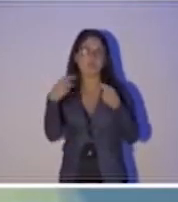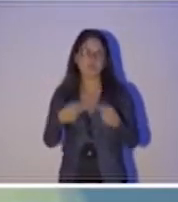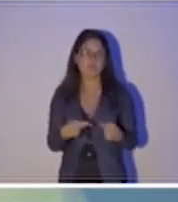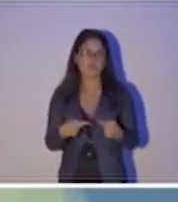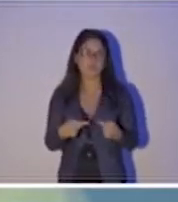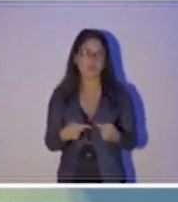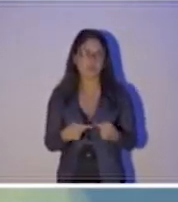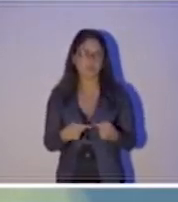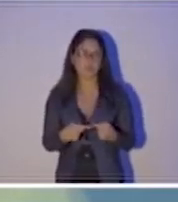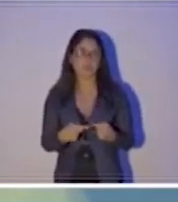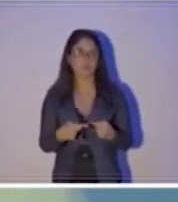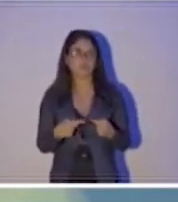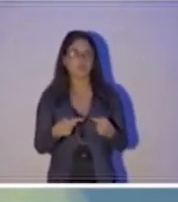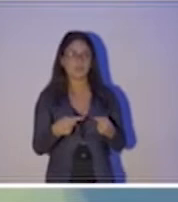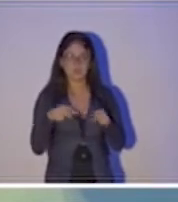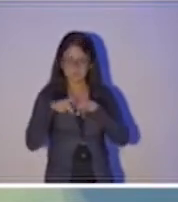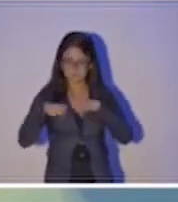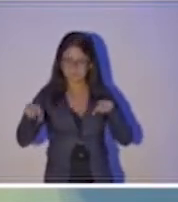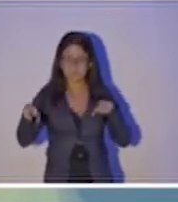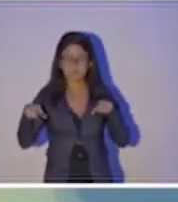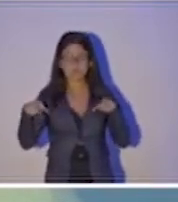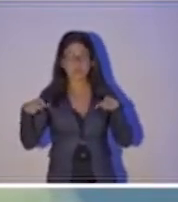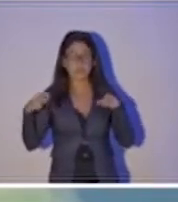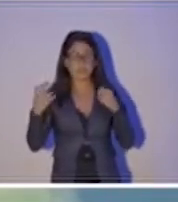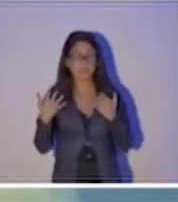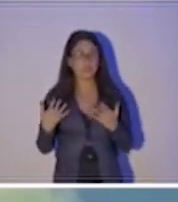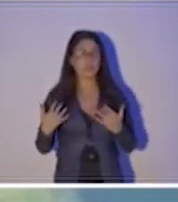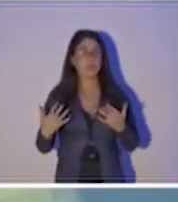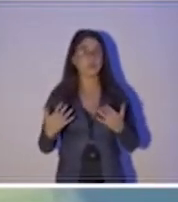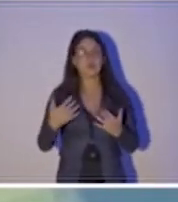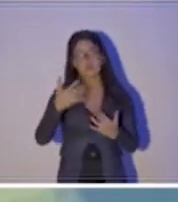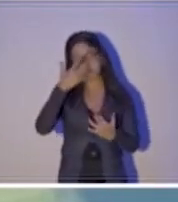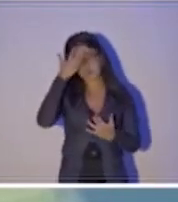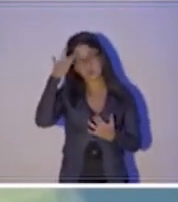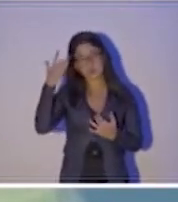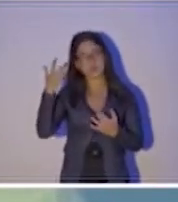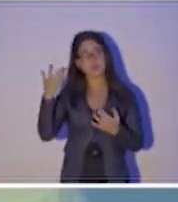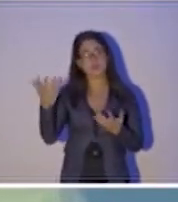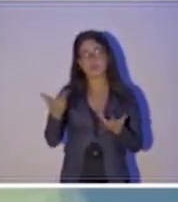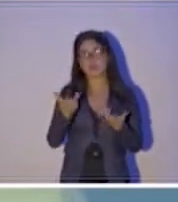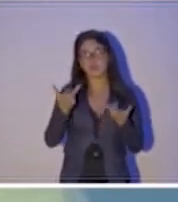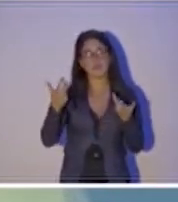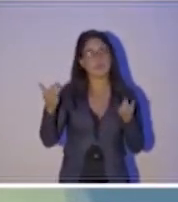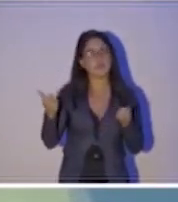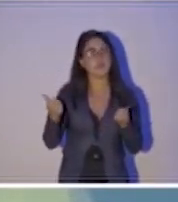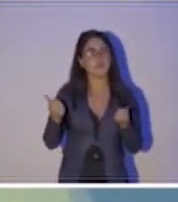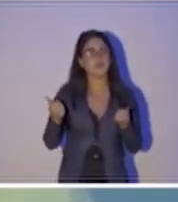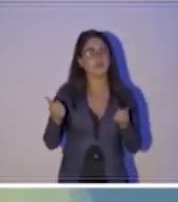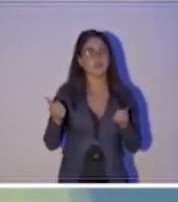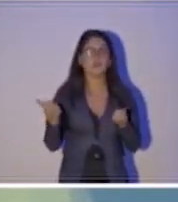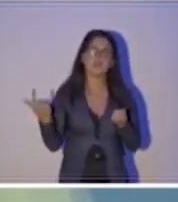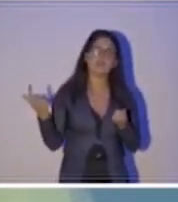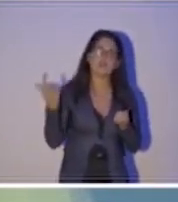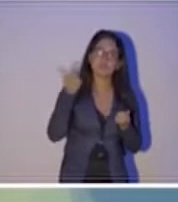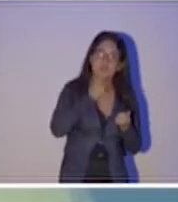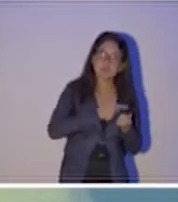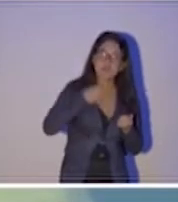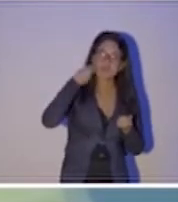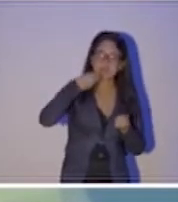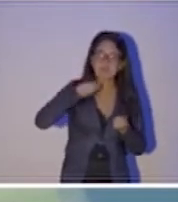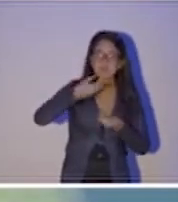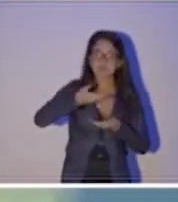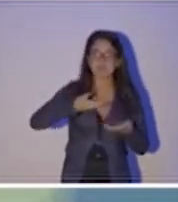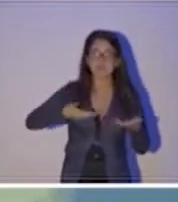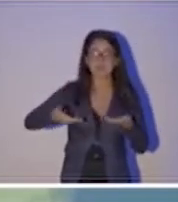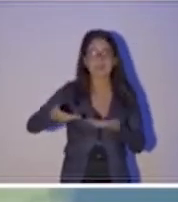de falar para essa plateia de professores absolutamente magníficos o prazer que vai ser ter essa experiência de trocar com você também. E aí